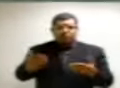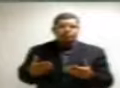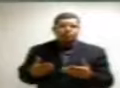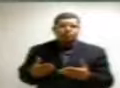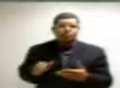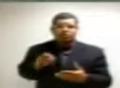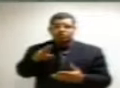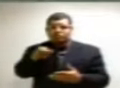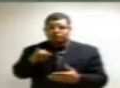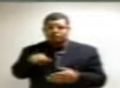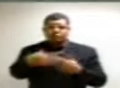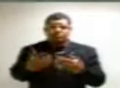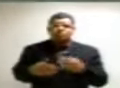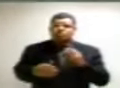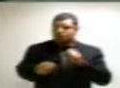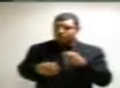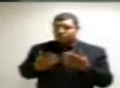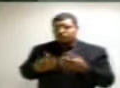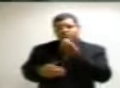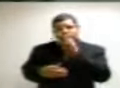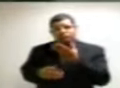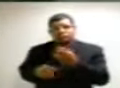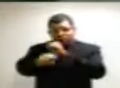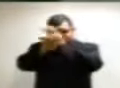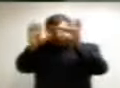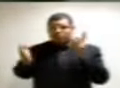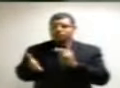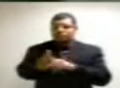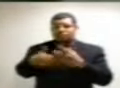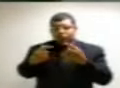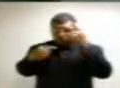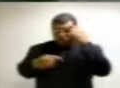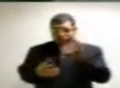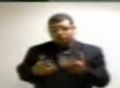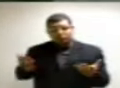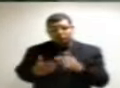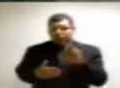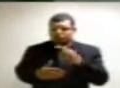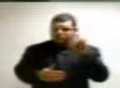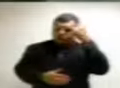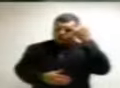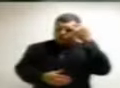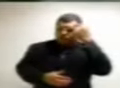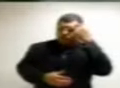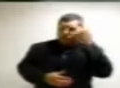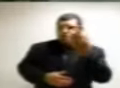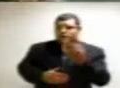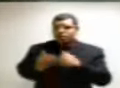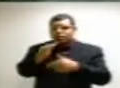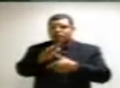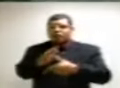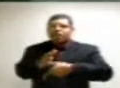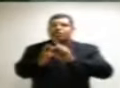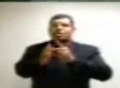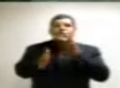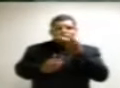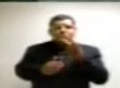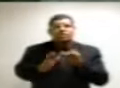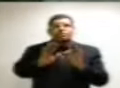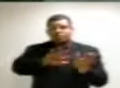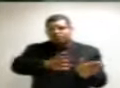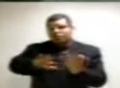do desembargador Imbotinho, ela é bem clara, né? Eu acho até que ele não refletiu o suficiente antes de tomar aquela decisão que já